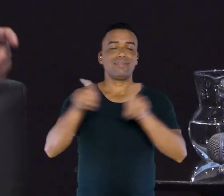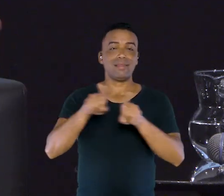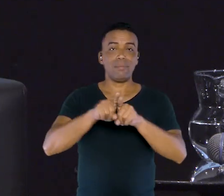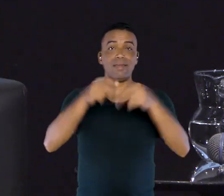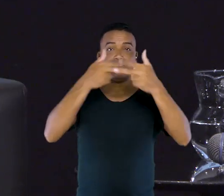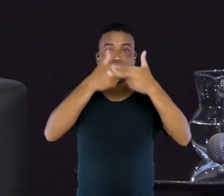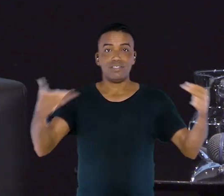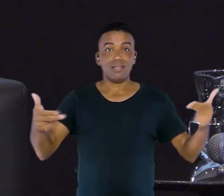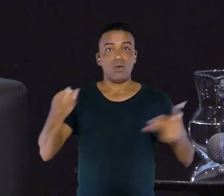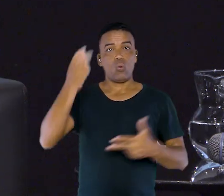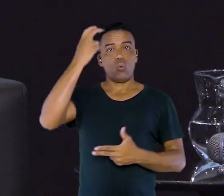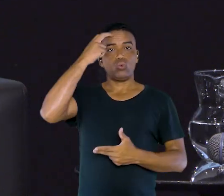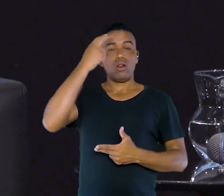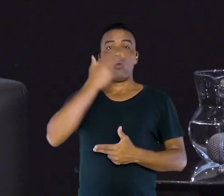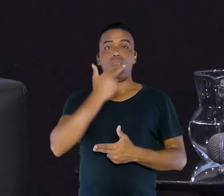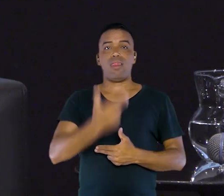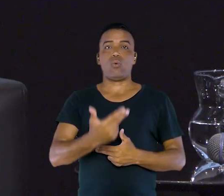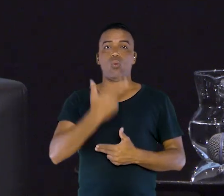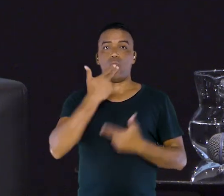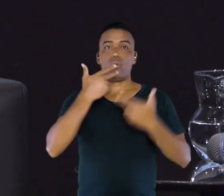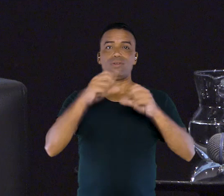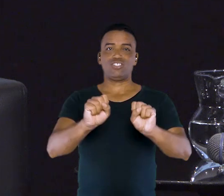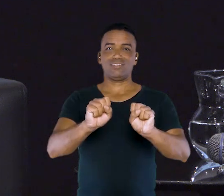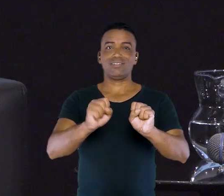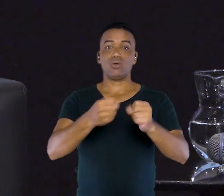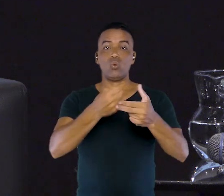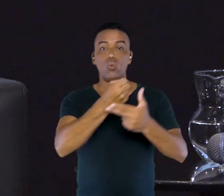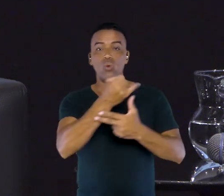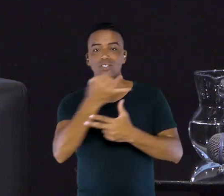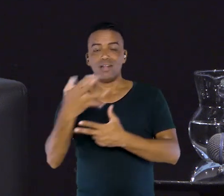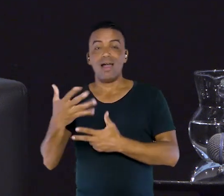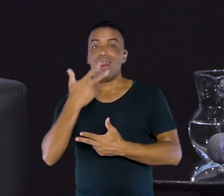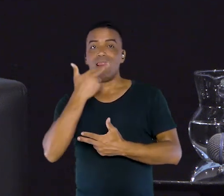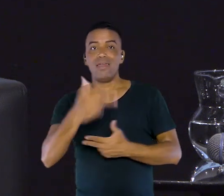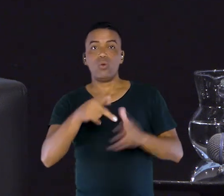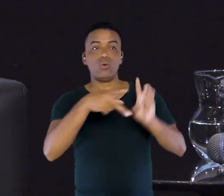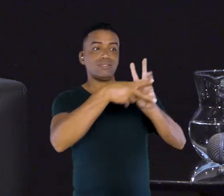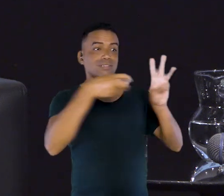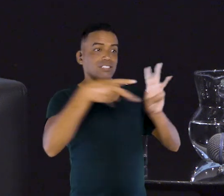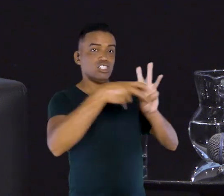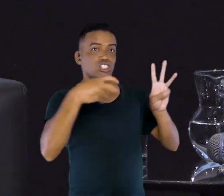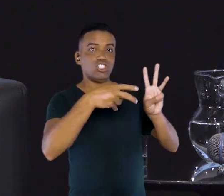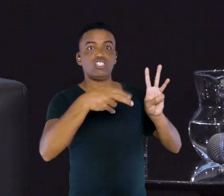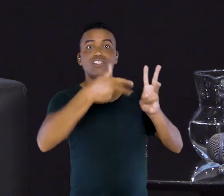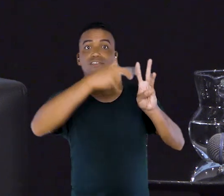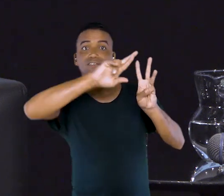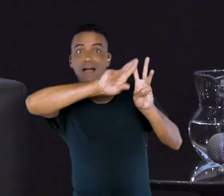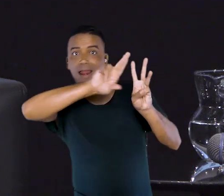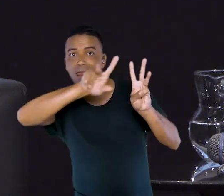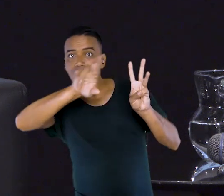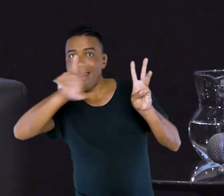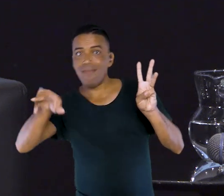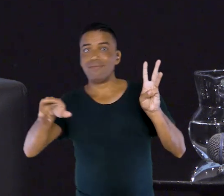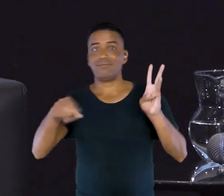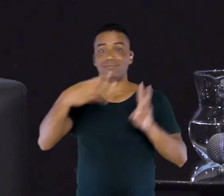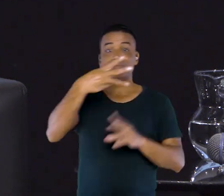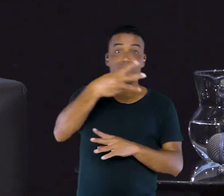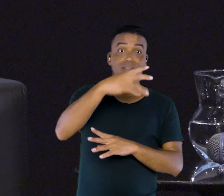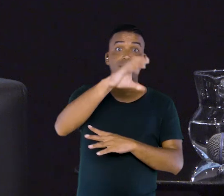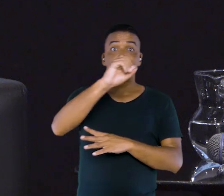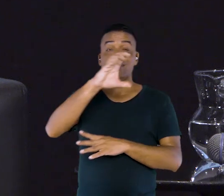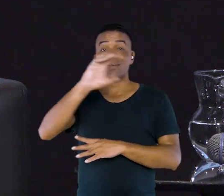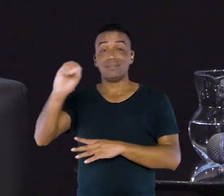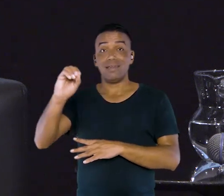também da diversidade cultural e linguística, né? A quantidade de línguas indígenas diferentes que são faladas na Amazônia é imensa. São cerca